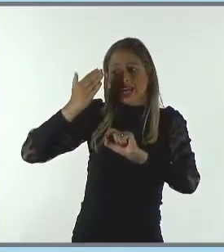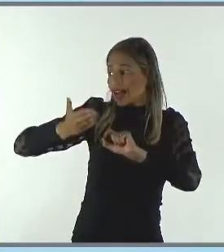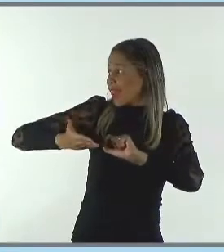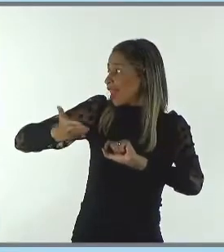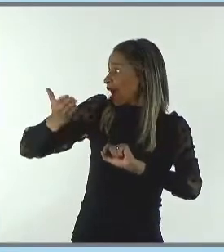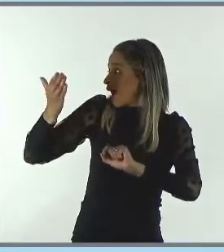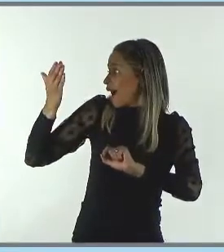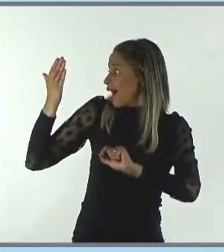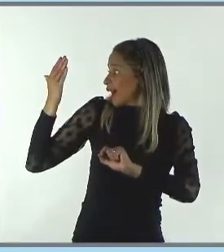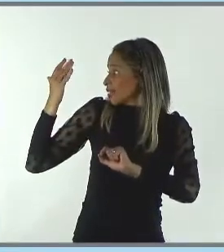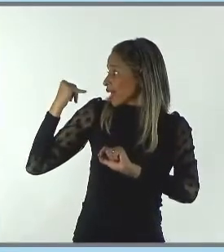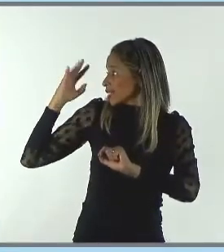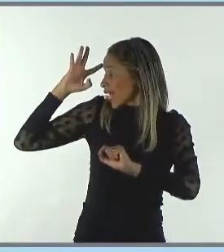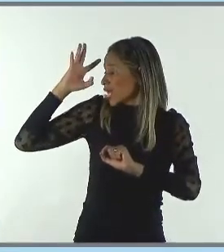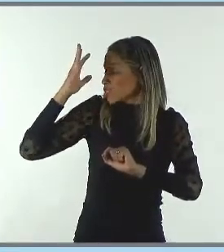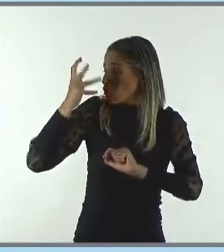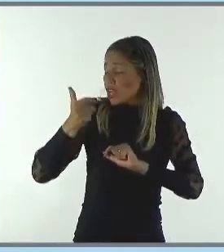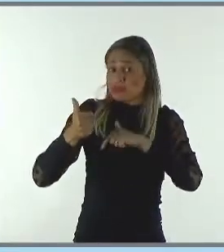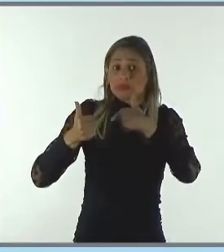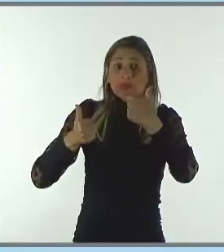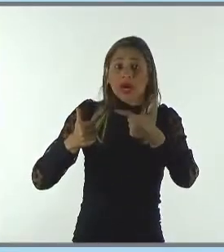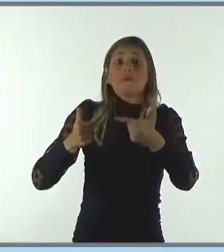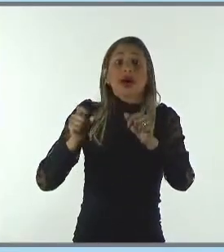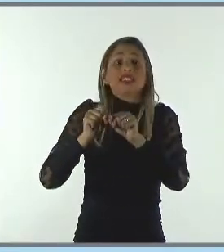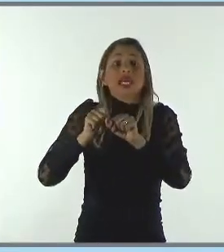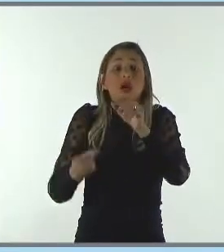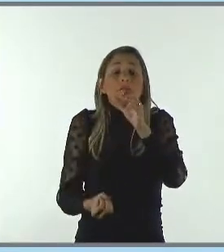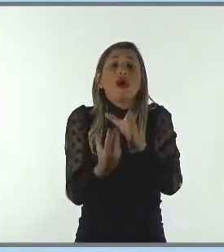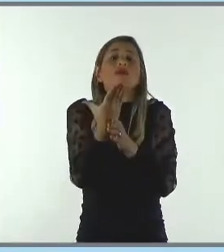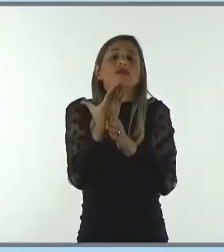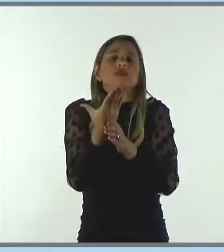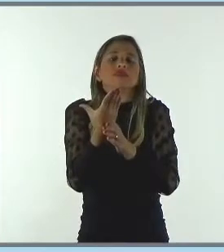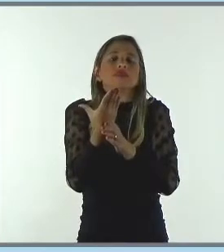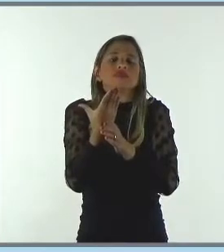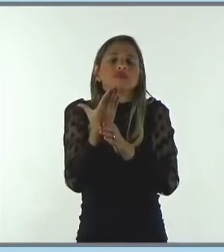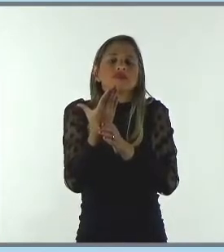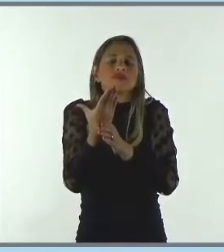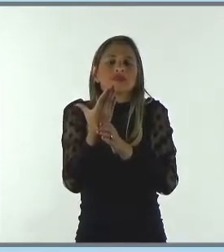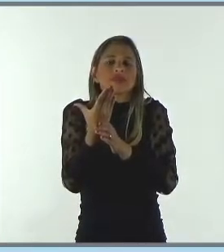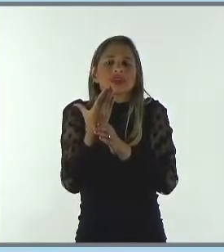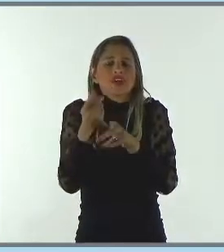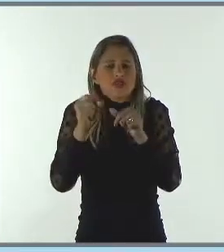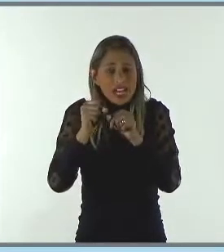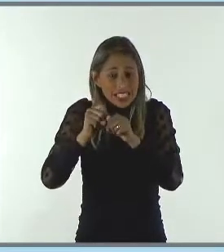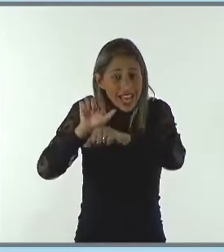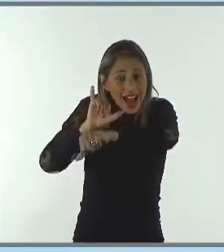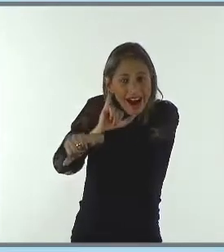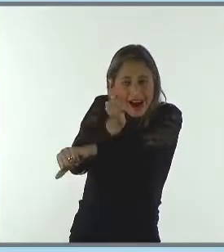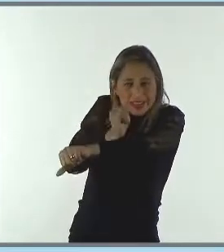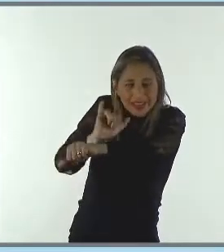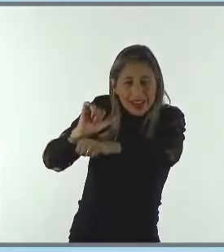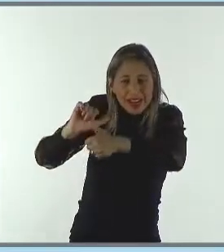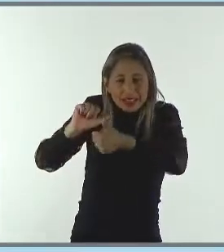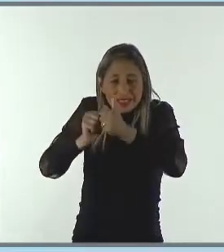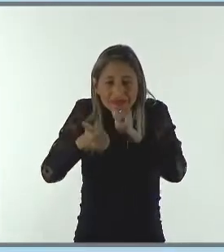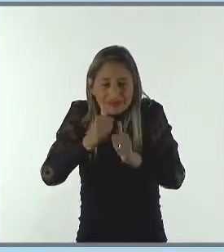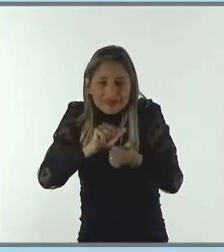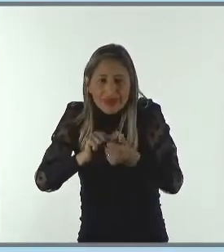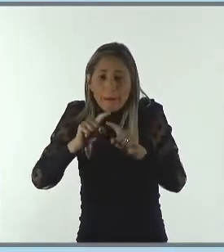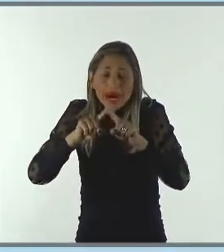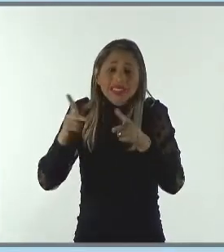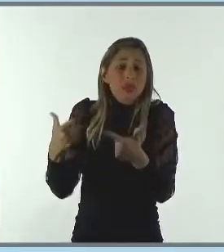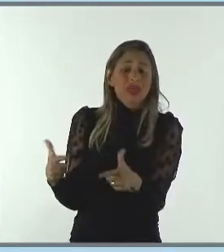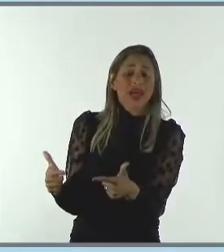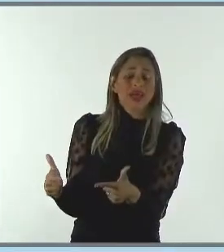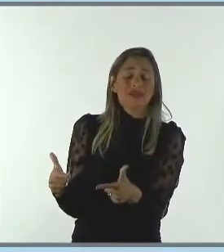que não pode ser resolvido, mas o que pode ser criado. Gerar alternativas onde aparentemente não há mais